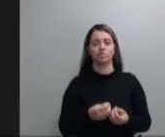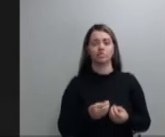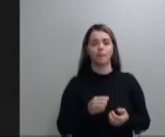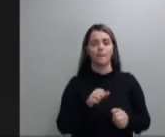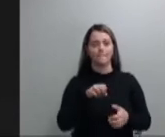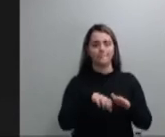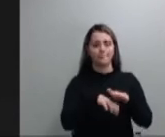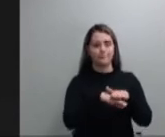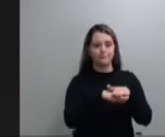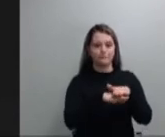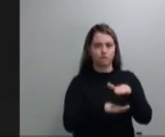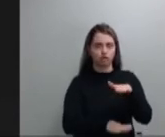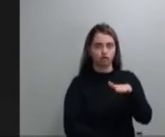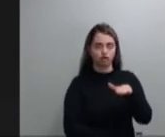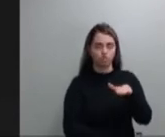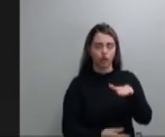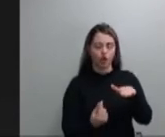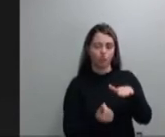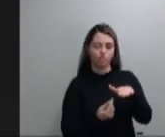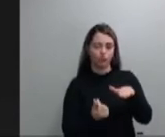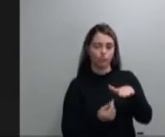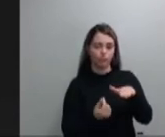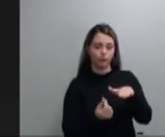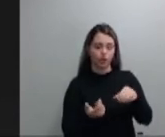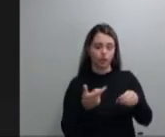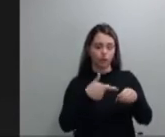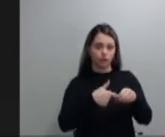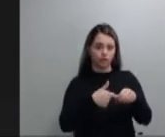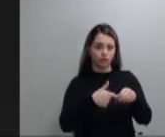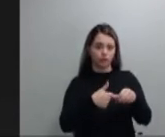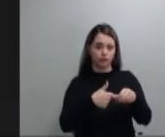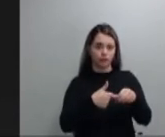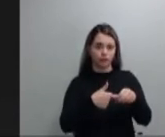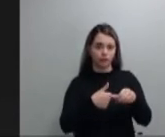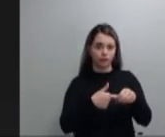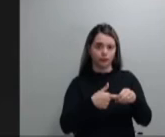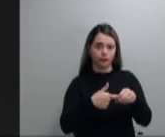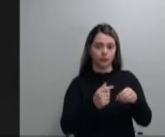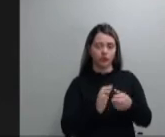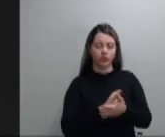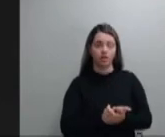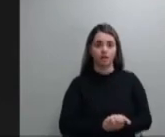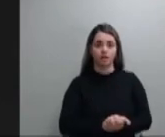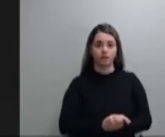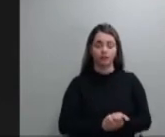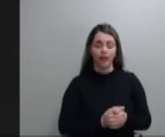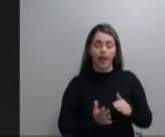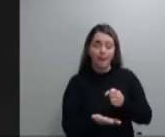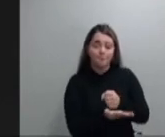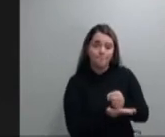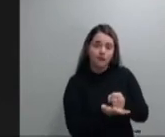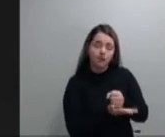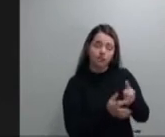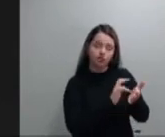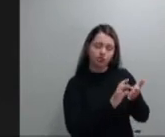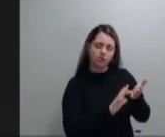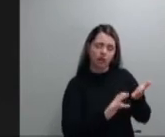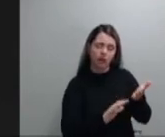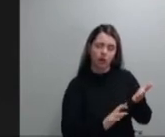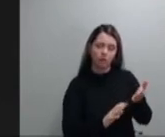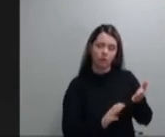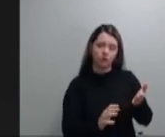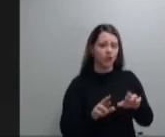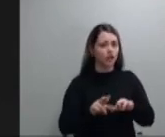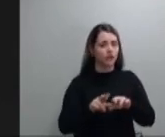quando baixa o preço na saída por causa dessa FUPA a base de cálculo passa a ser outra e isso foi